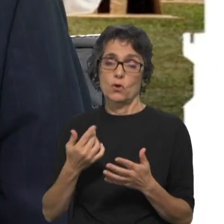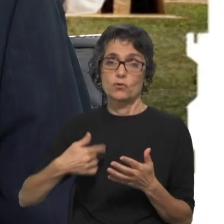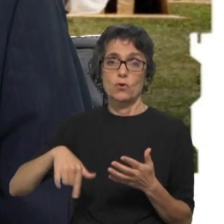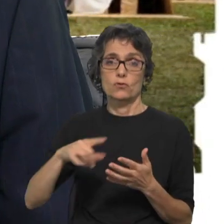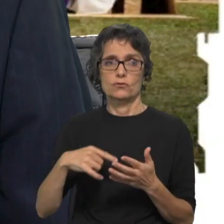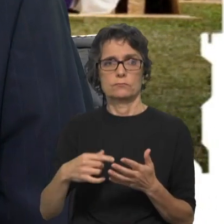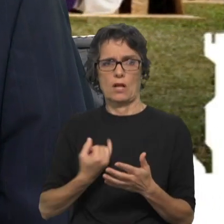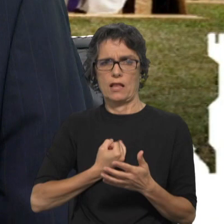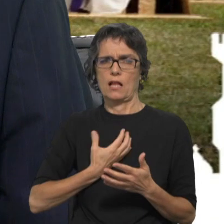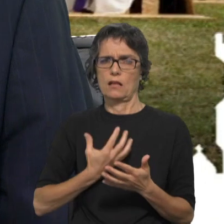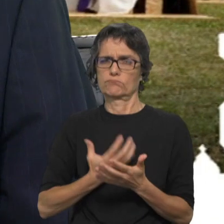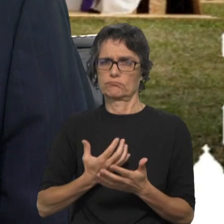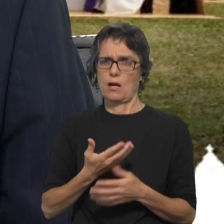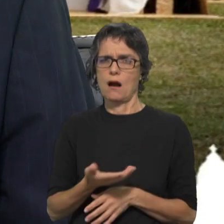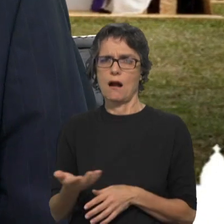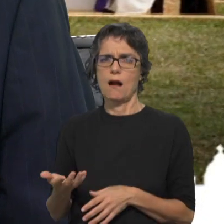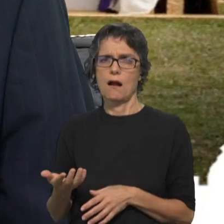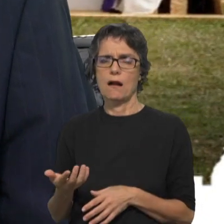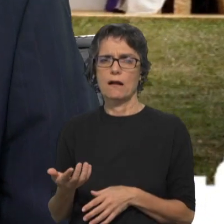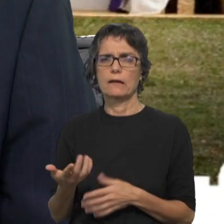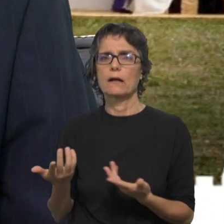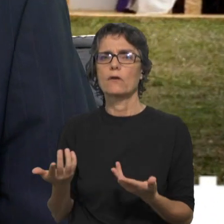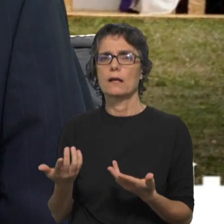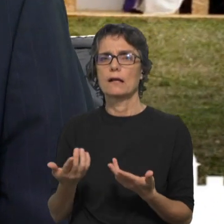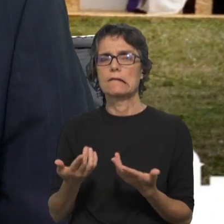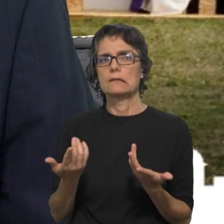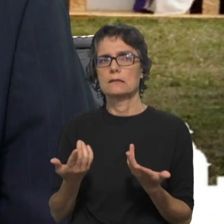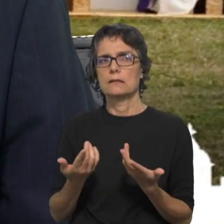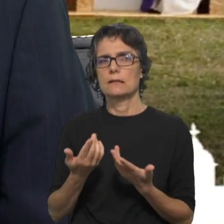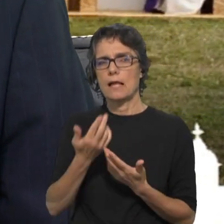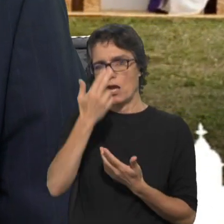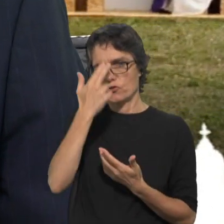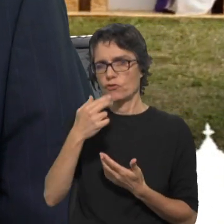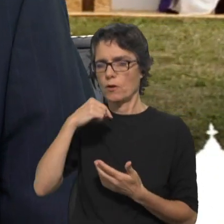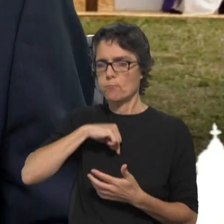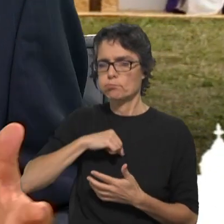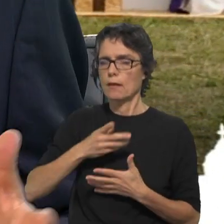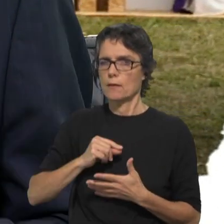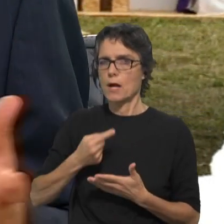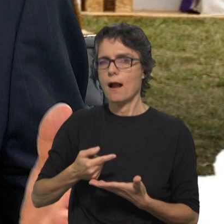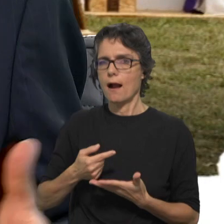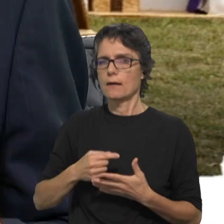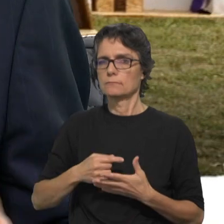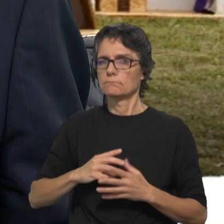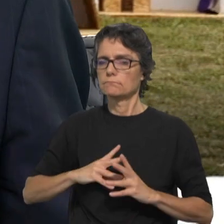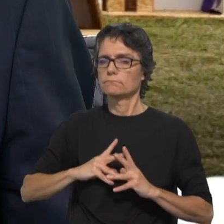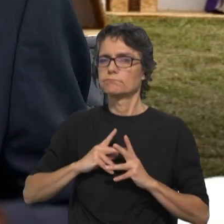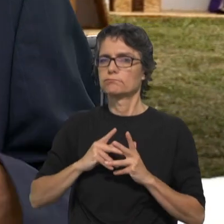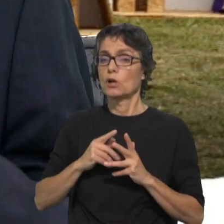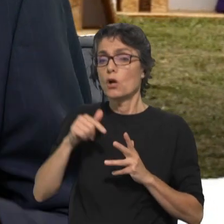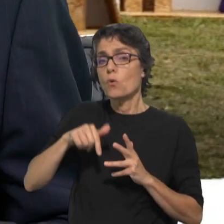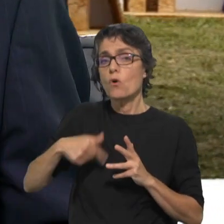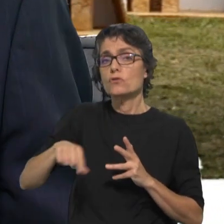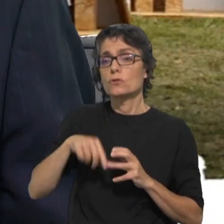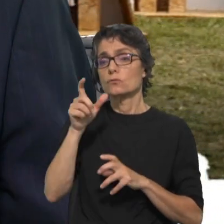enraizados, de facto, nessa história que nos foi construindo também como povo, Hoje somos um país,